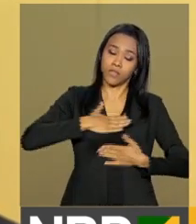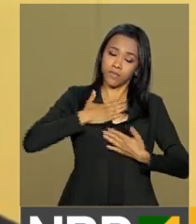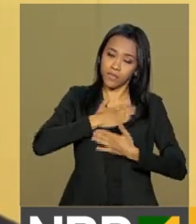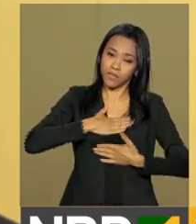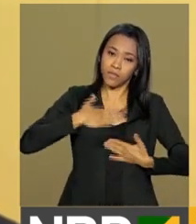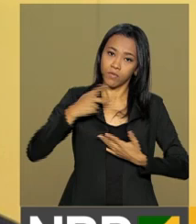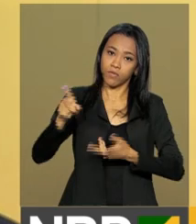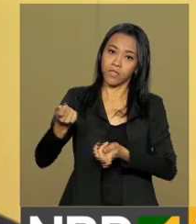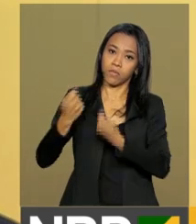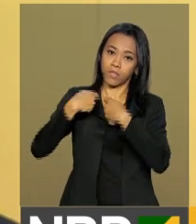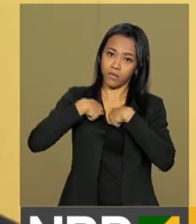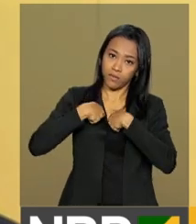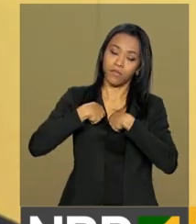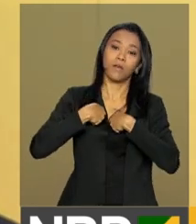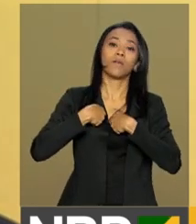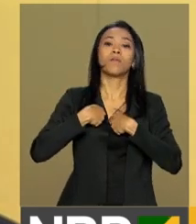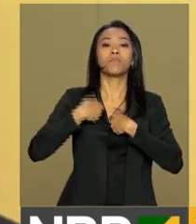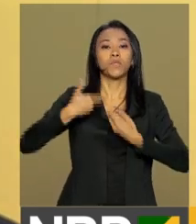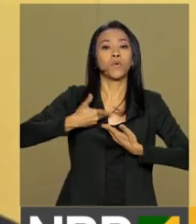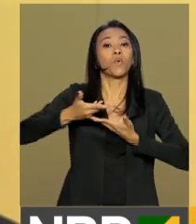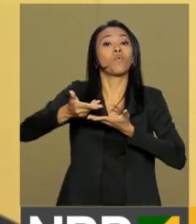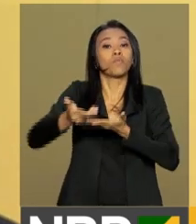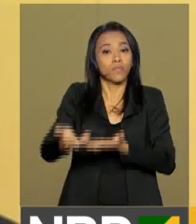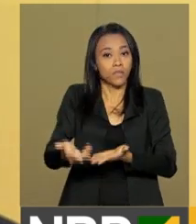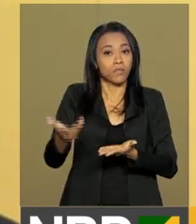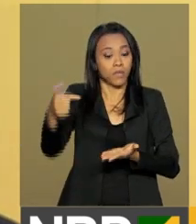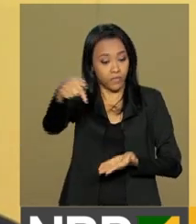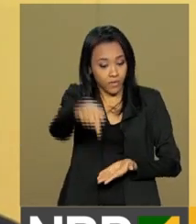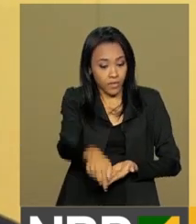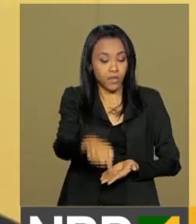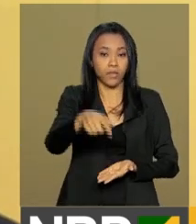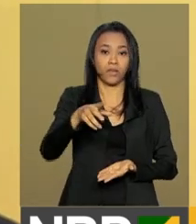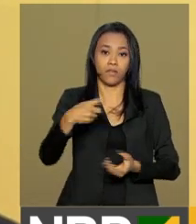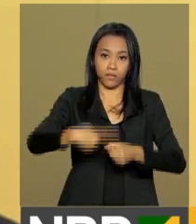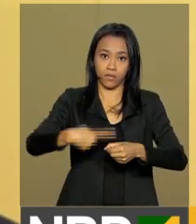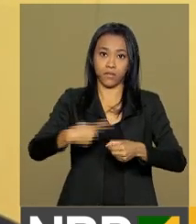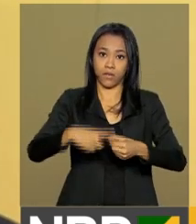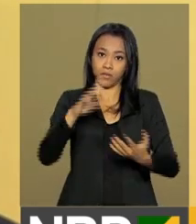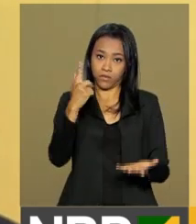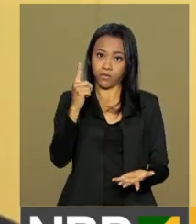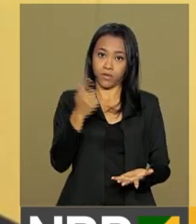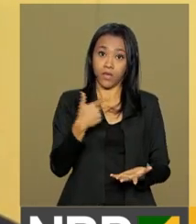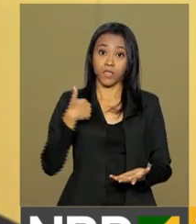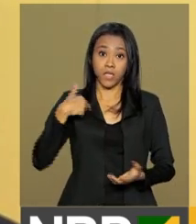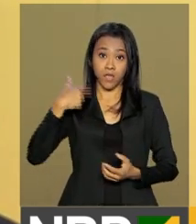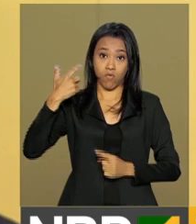deu ao mandar-me também um convite para que viesse aqui a Rio Verde, e eu